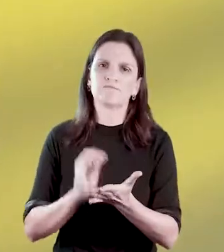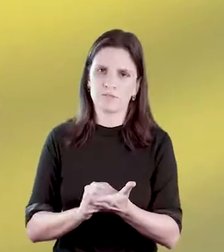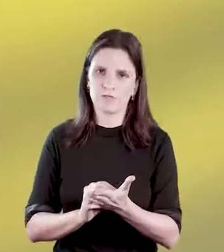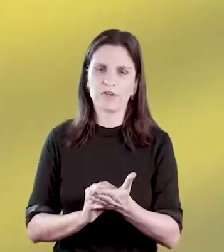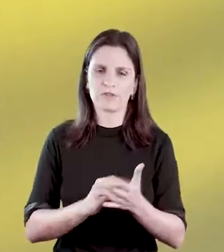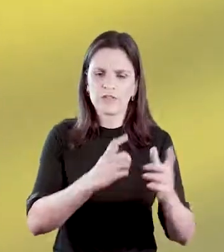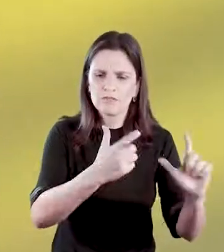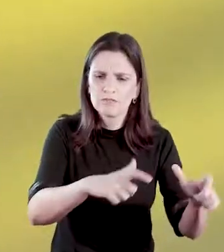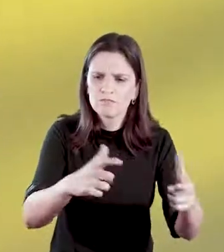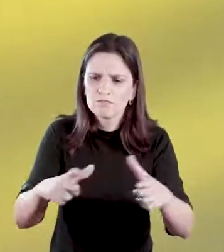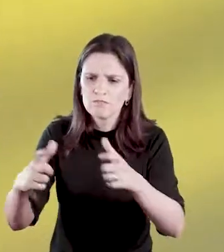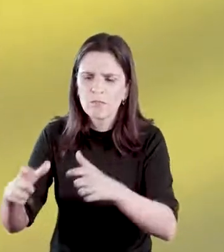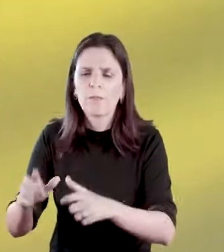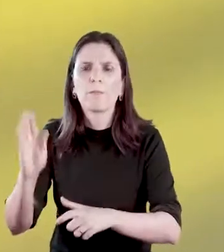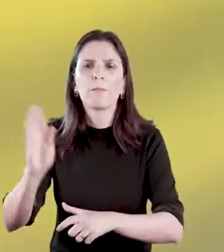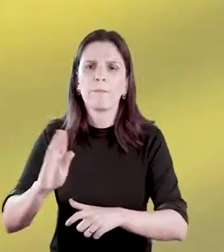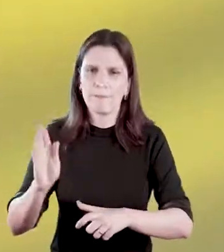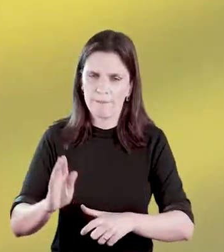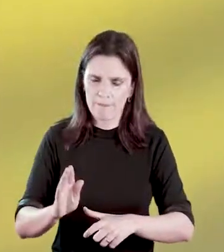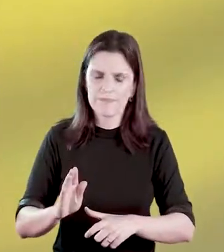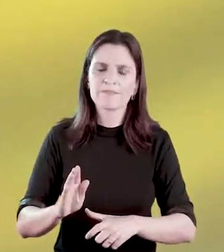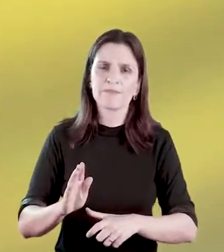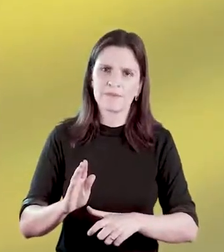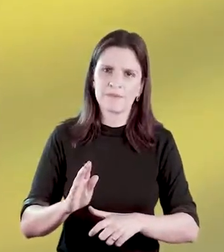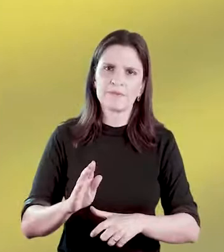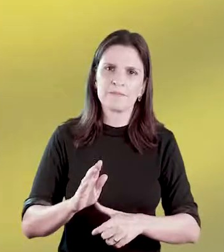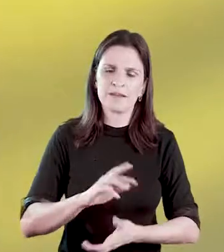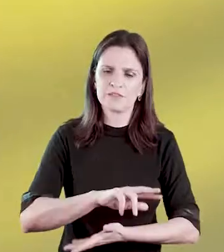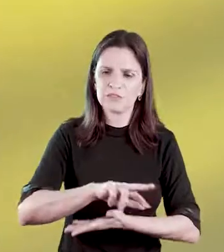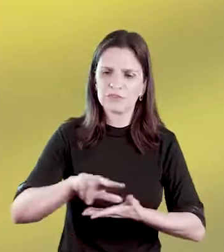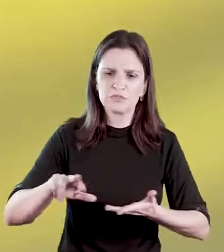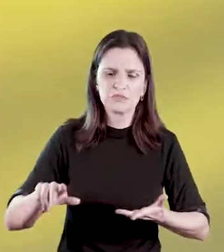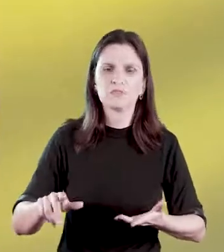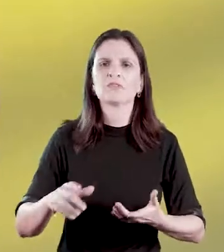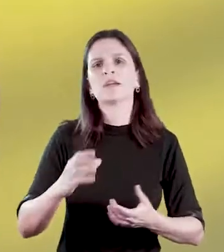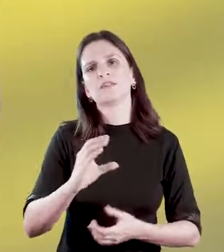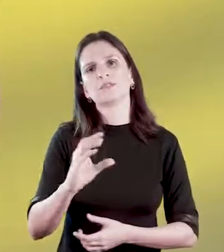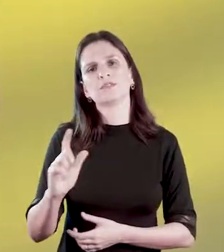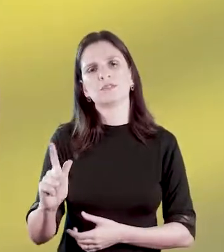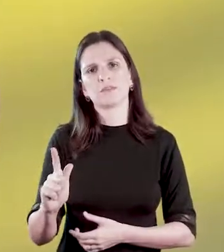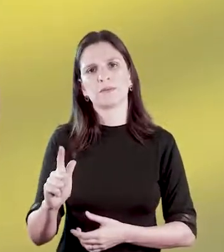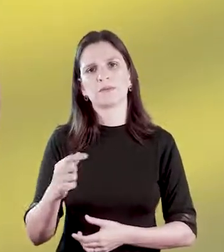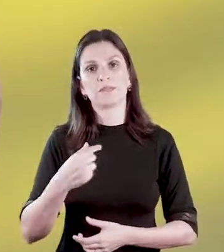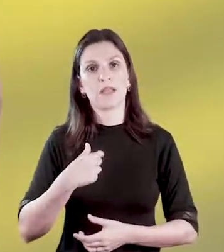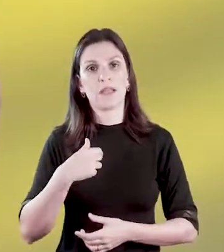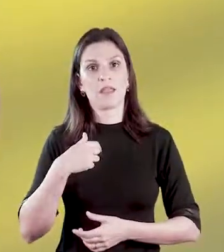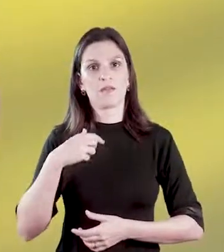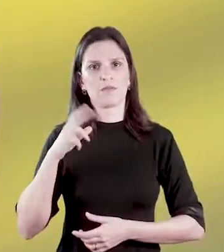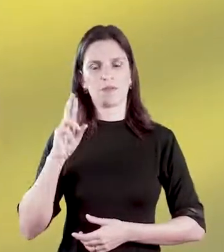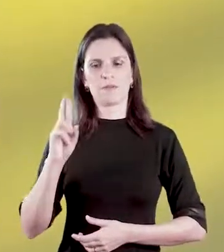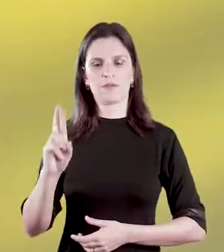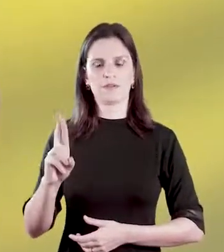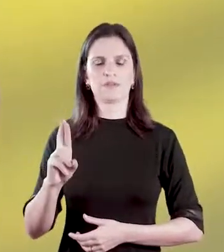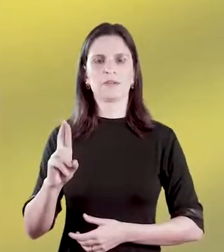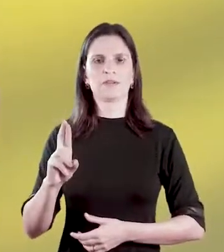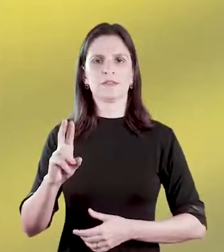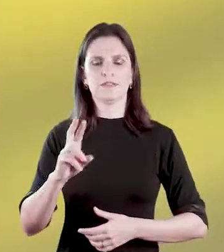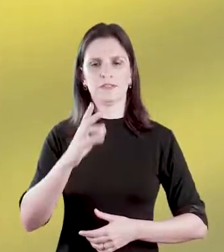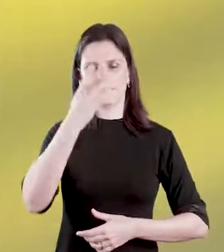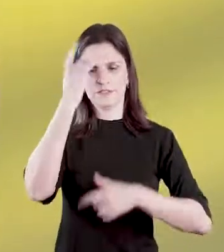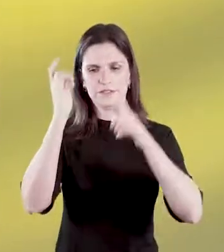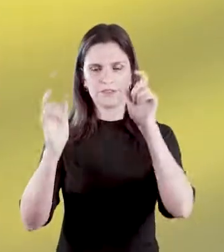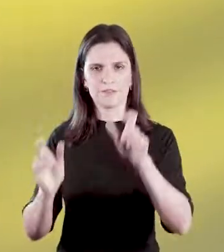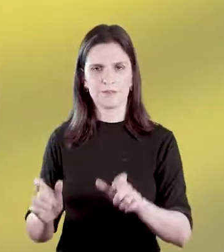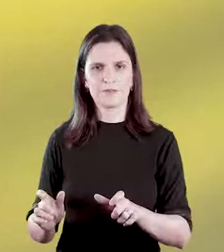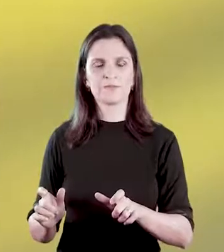muito segurança principalmente em algumas regiões um grande então nós temos enquanto representante do Povo tentar